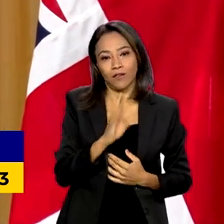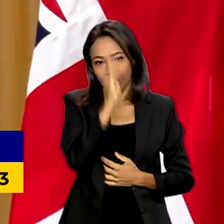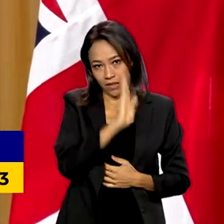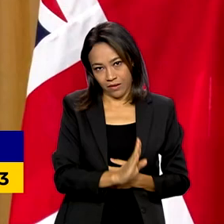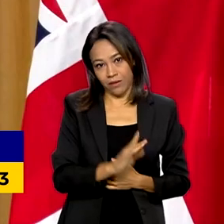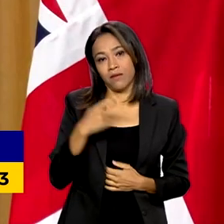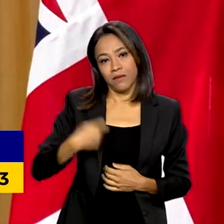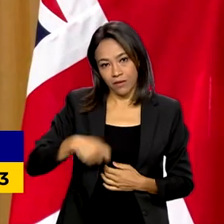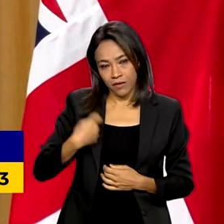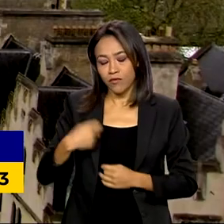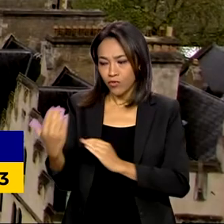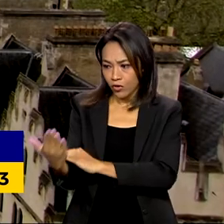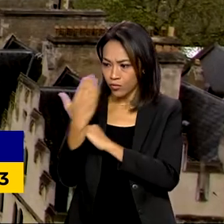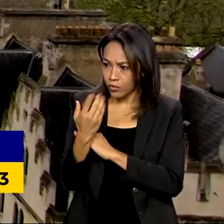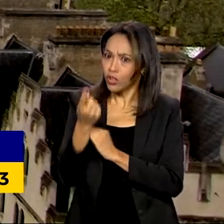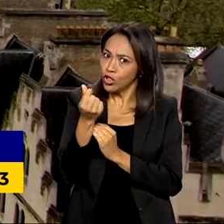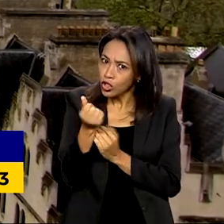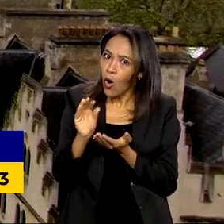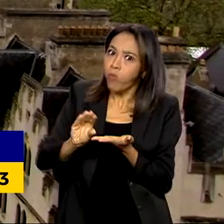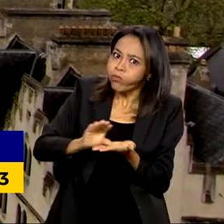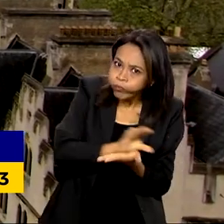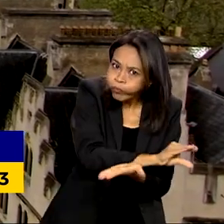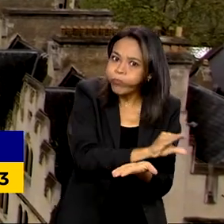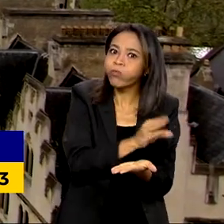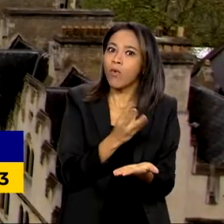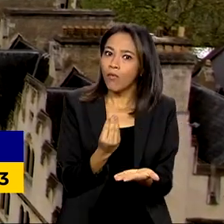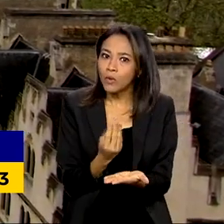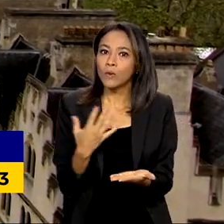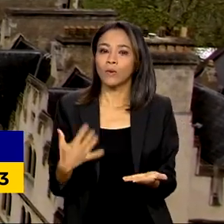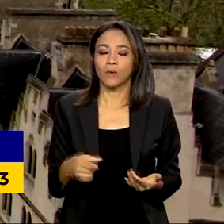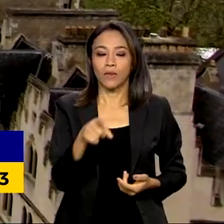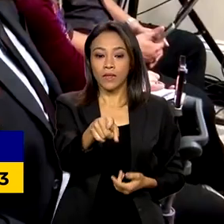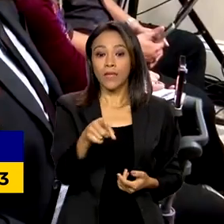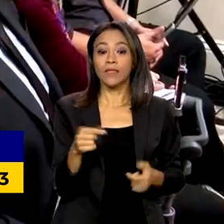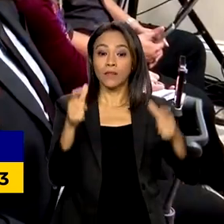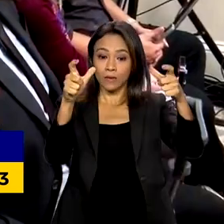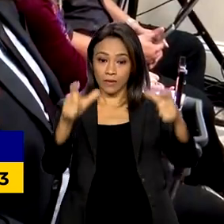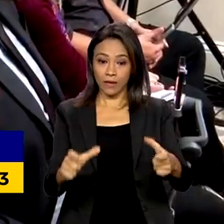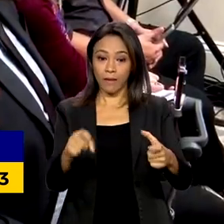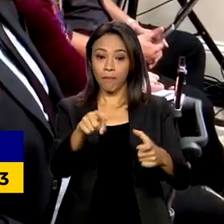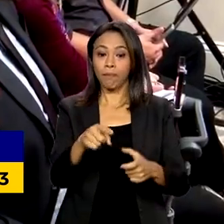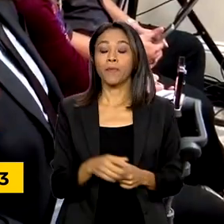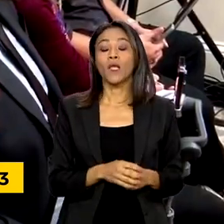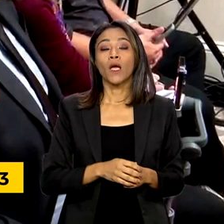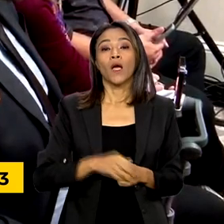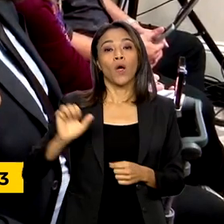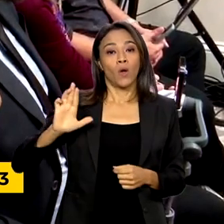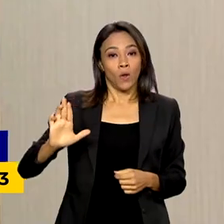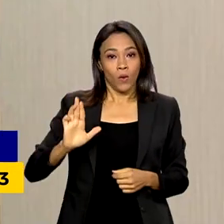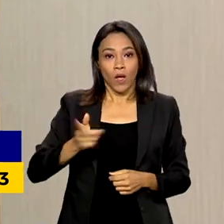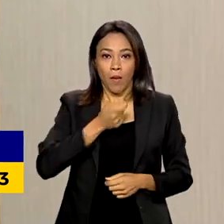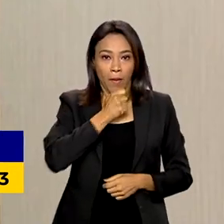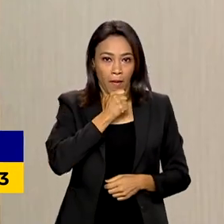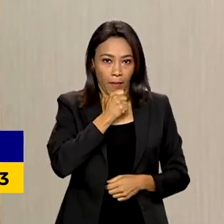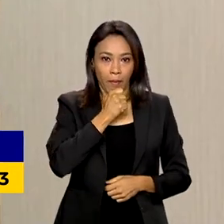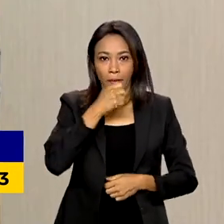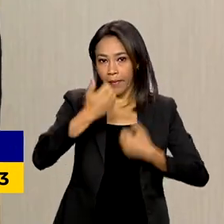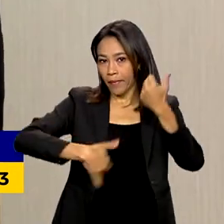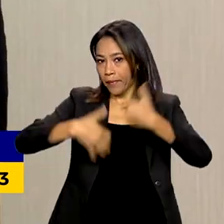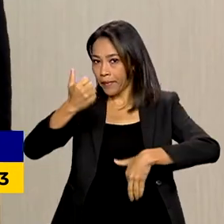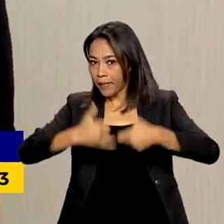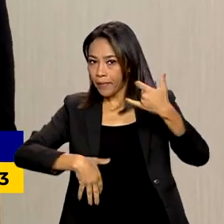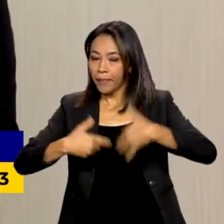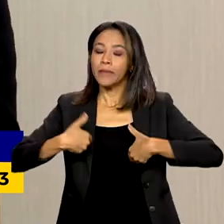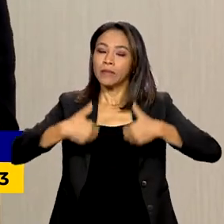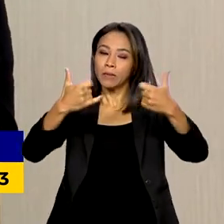e muitos recurso após a cerimônia na Abadia de Westminster Lula conversou com jornalistas e disse que a viagem